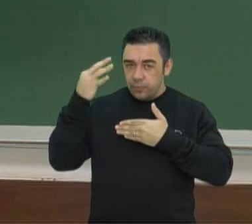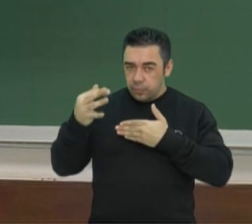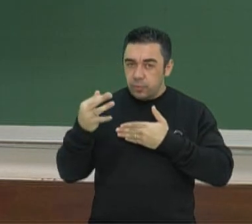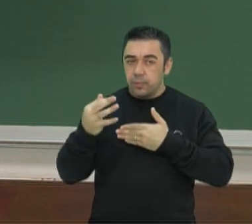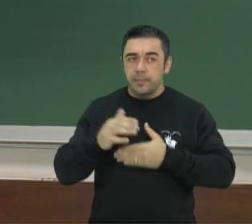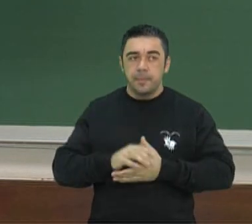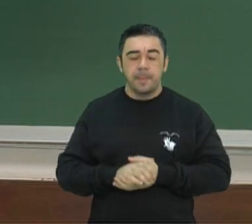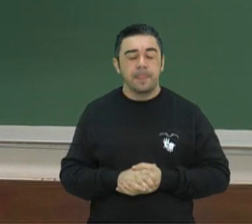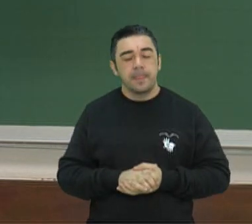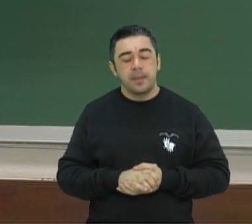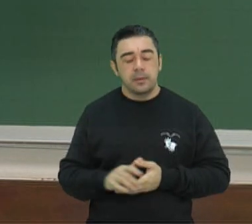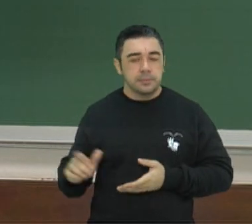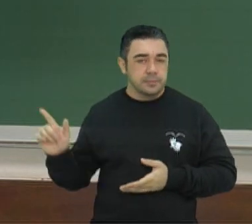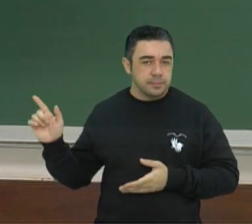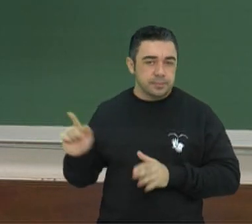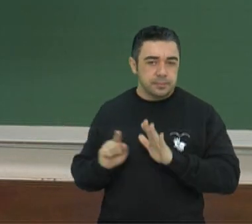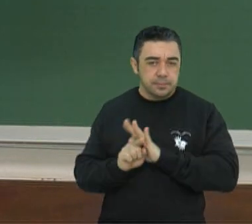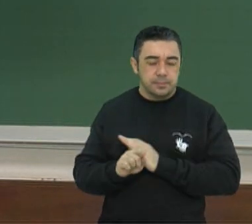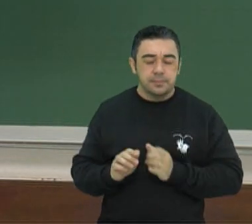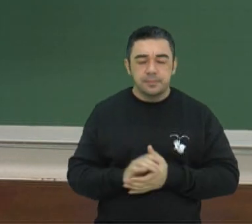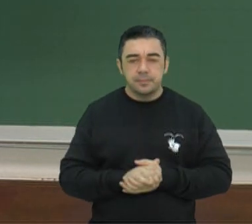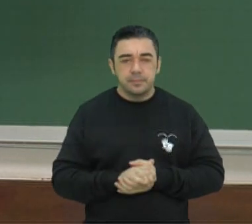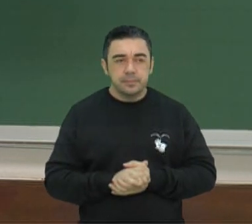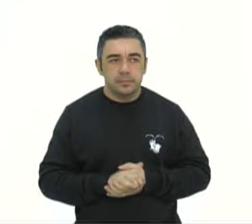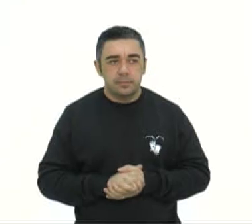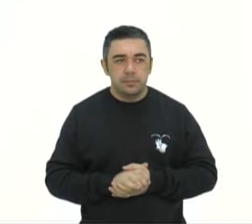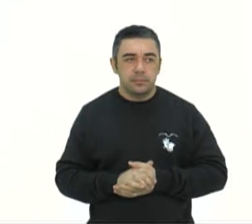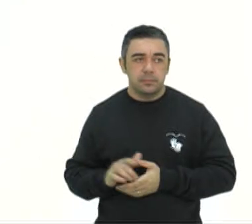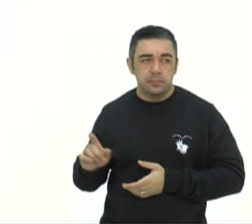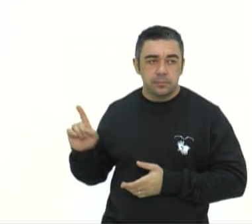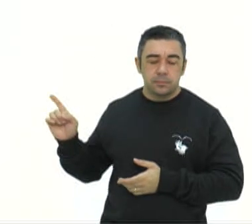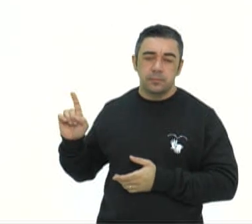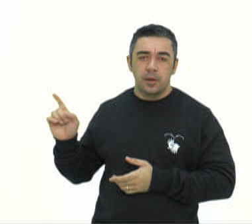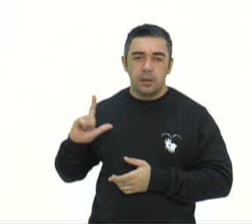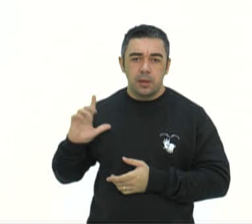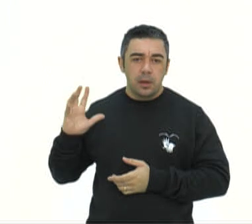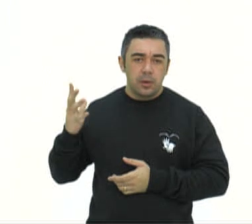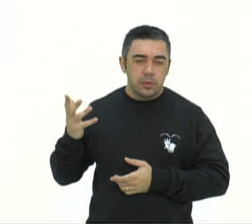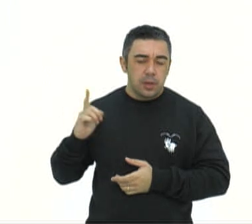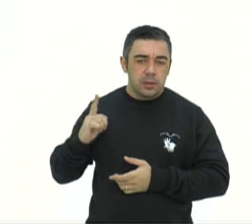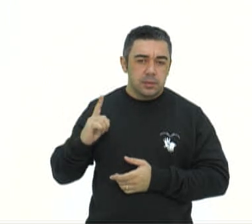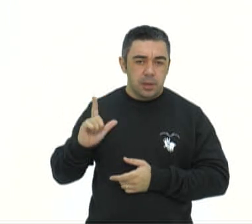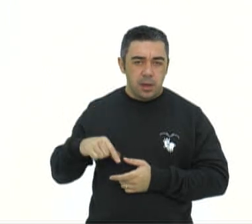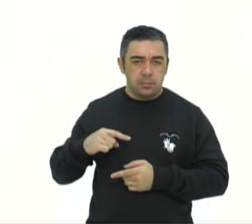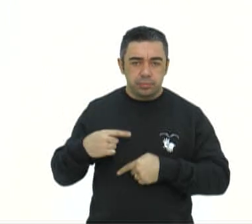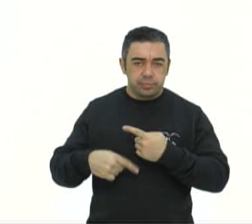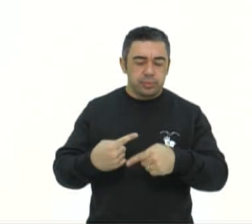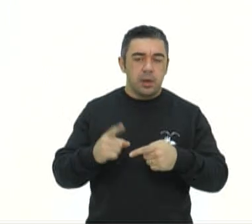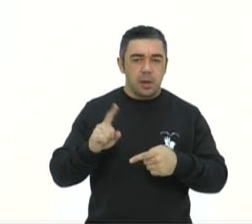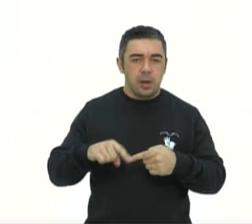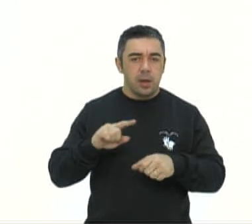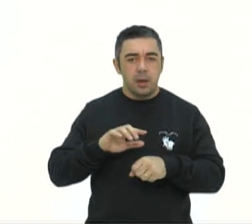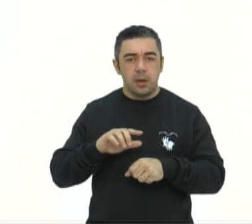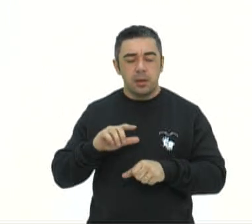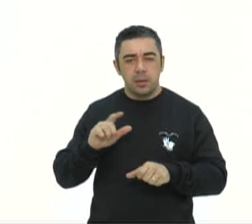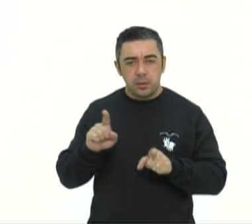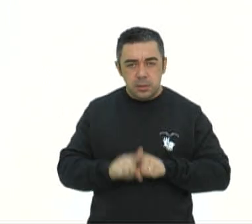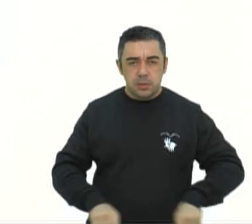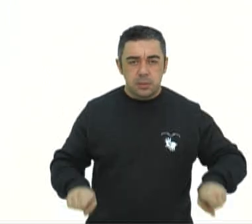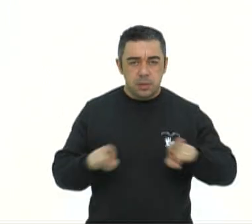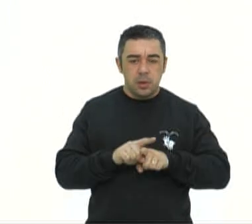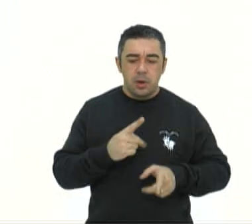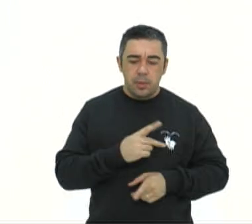Tá? Um quiz. Na ovelha, a reprodução ocorre durante um ciclo em que se alternam pólipos,